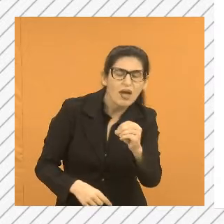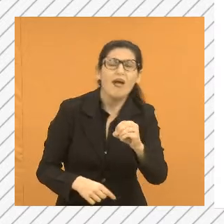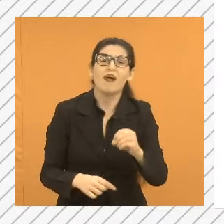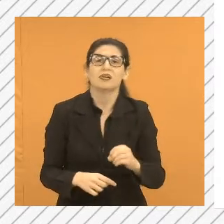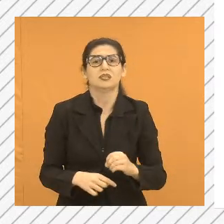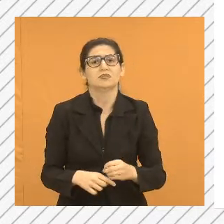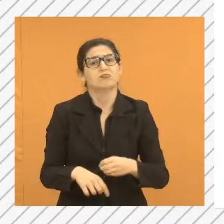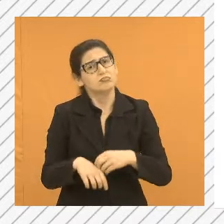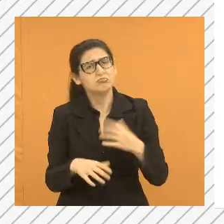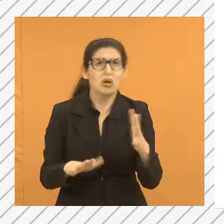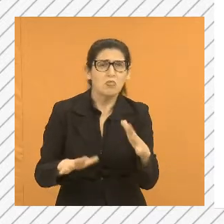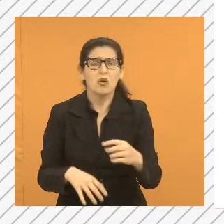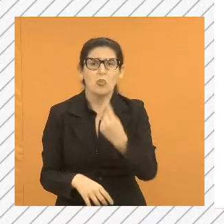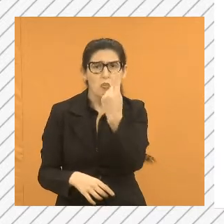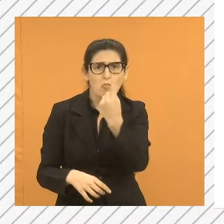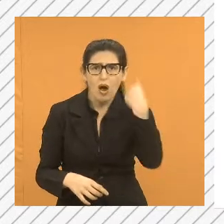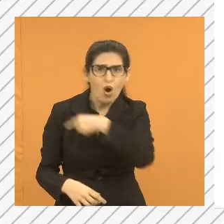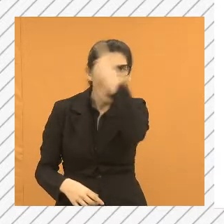1h15.